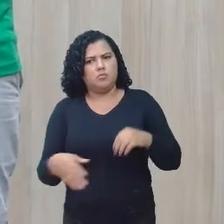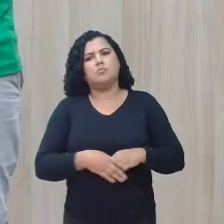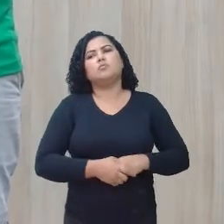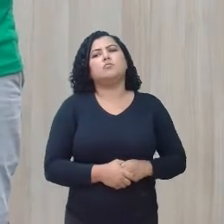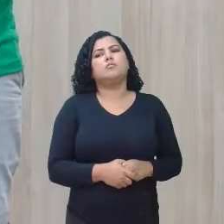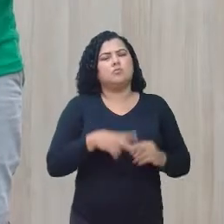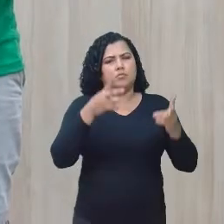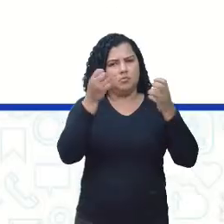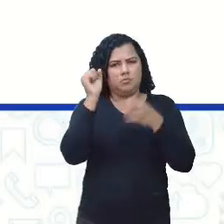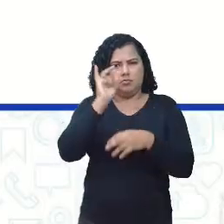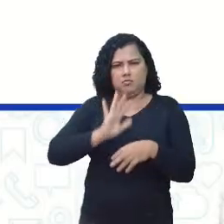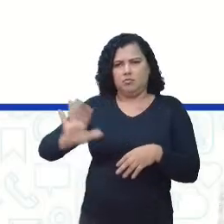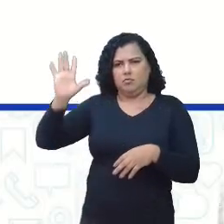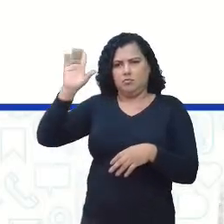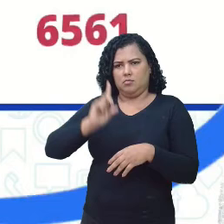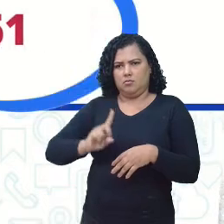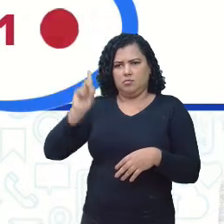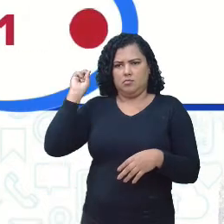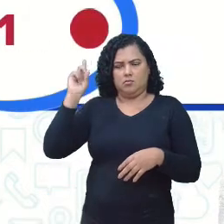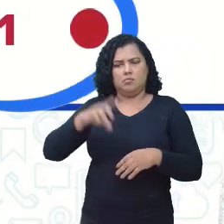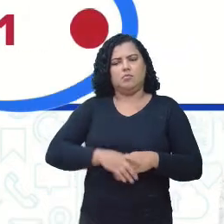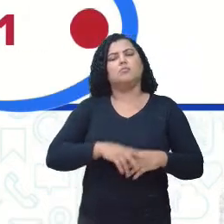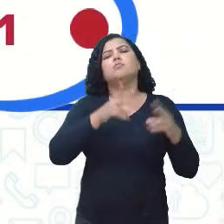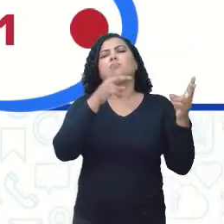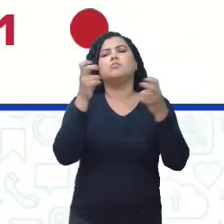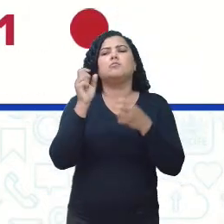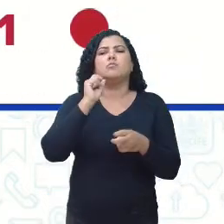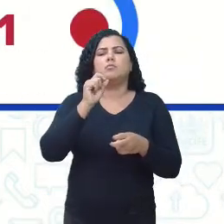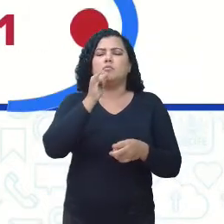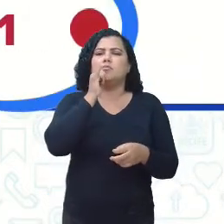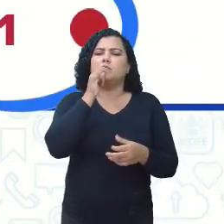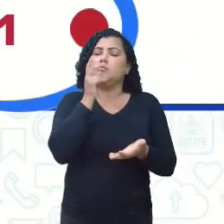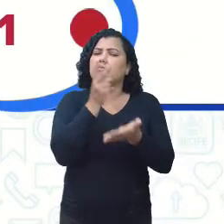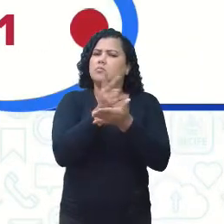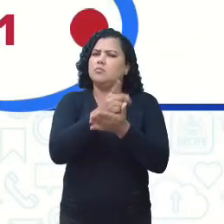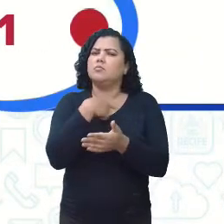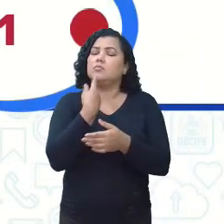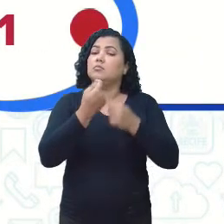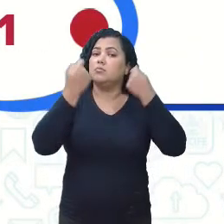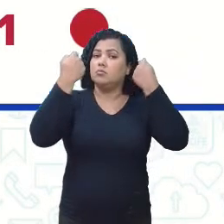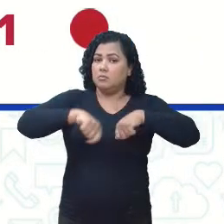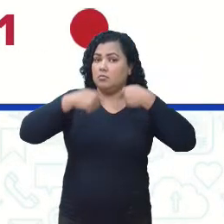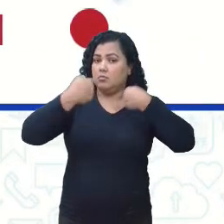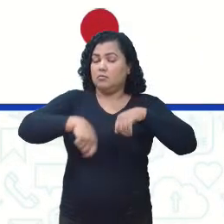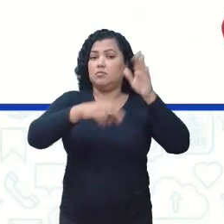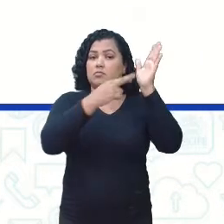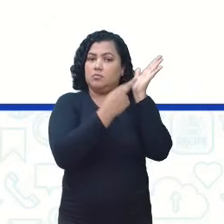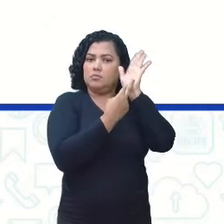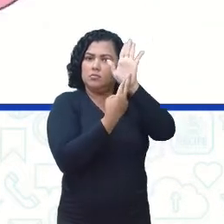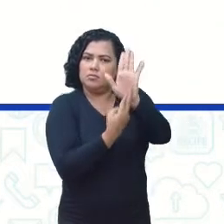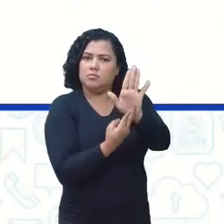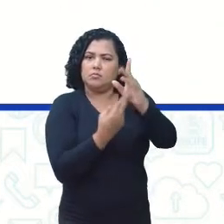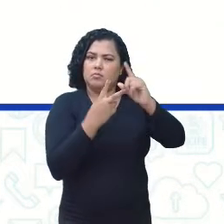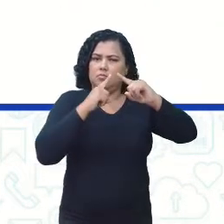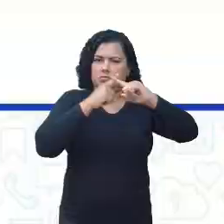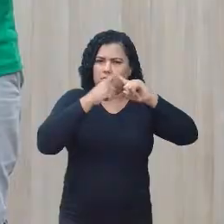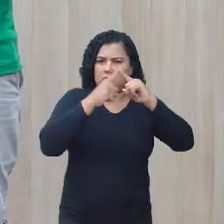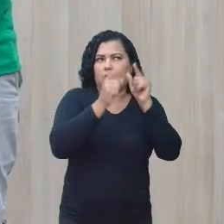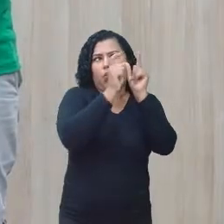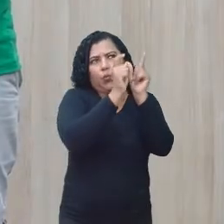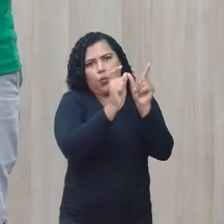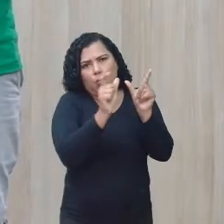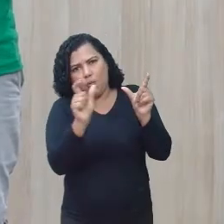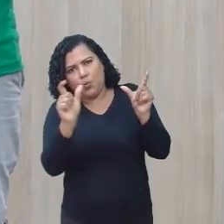né, que está aparecendo ali. Então a gente percebe que sempre que a gente precisar representar uma multiplicação muito